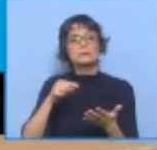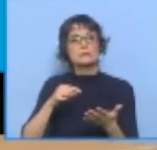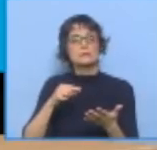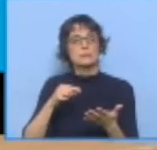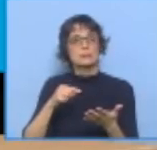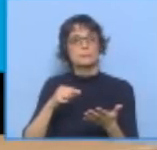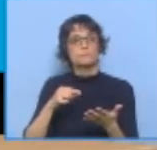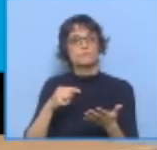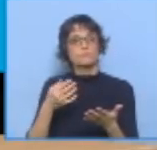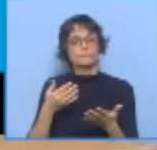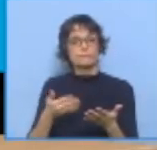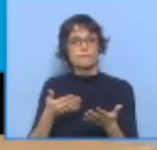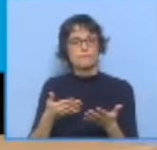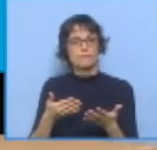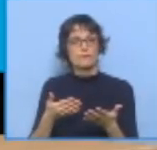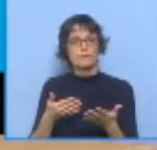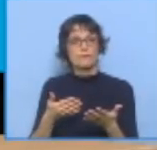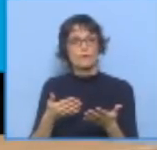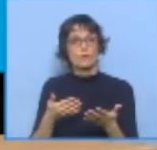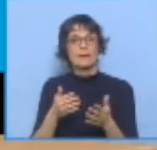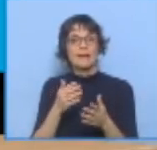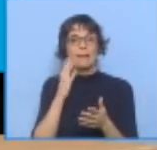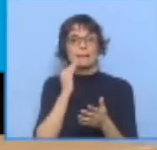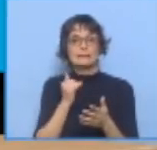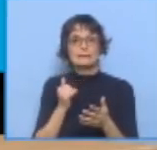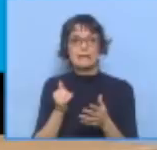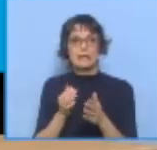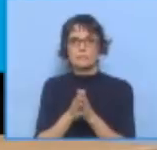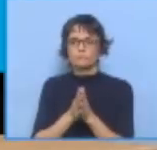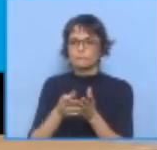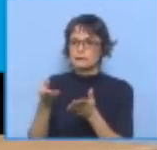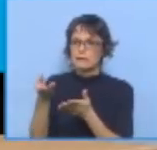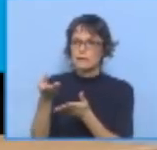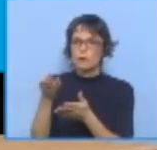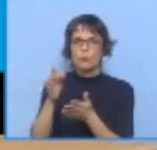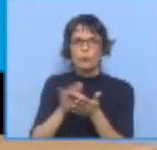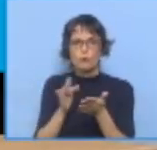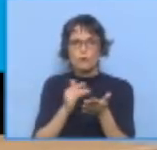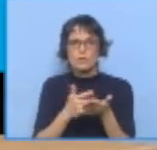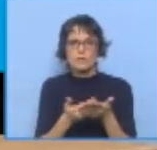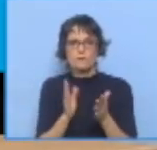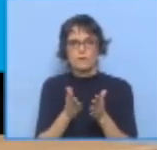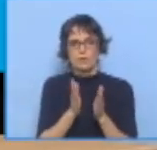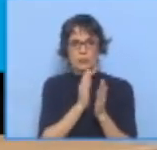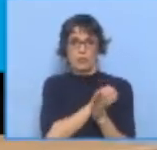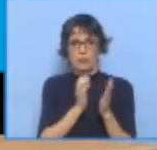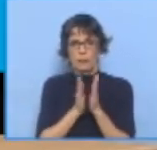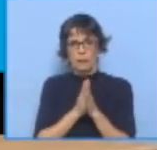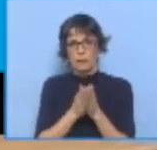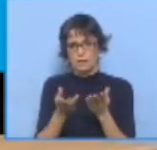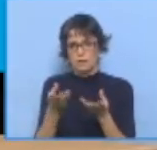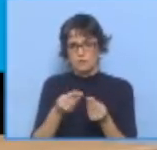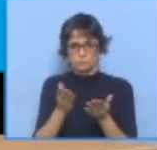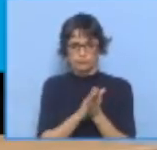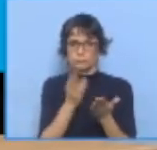servir-nos do conjunto de livros mais usados na Igreja, que são no Antigo Testamento os Salmos, no Novo Testamento os